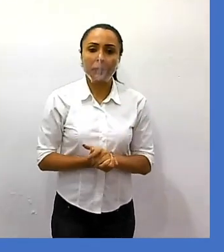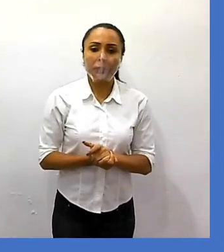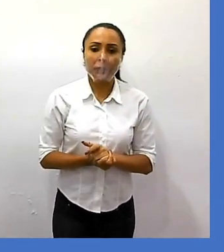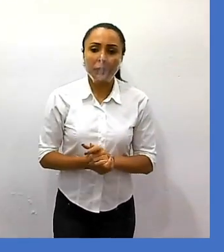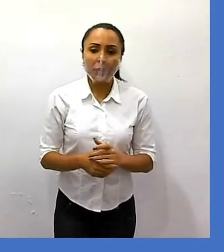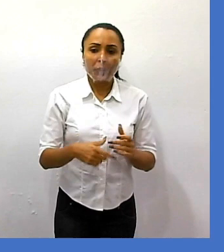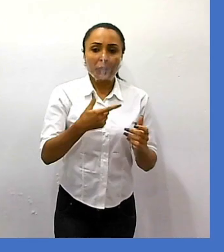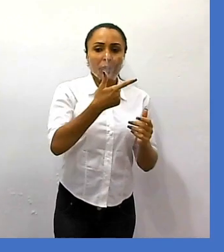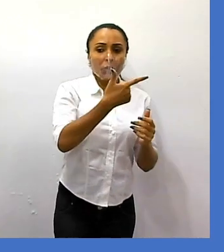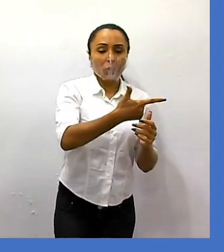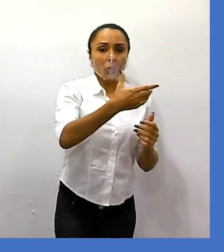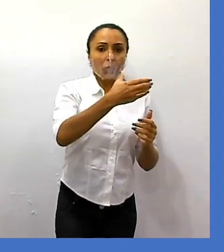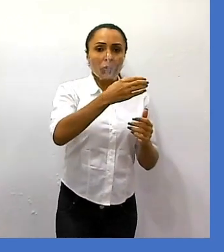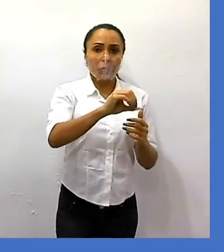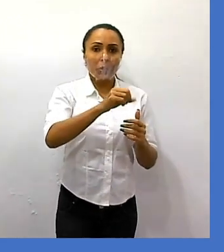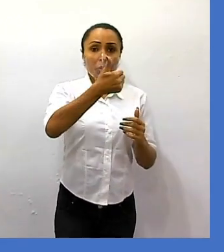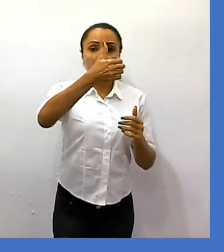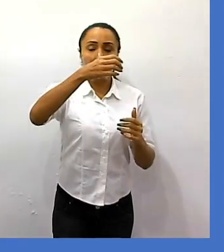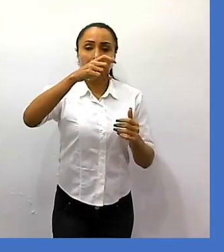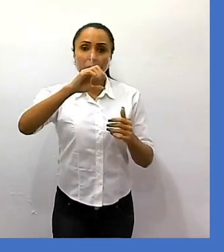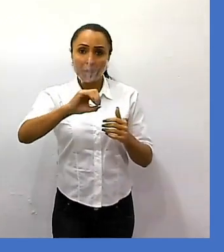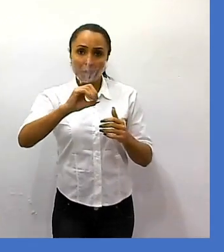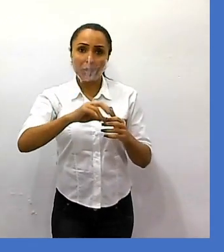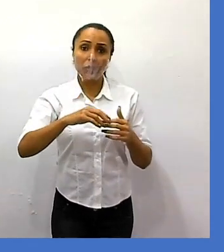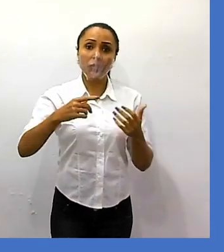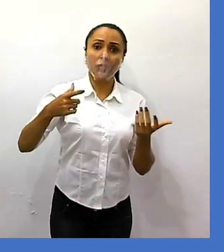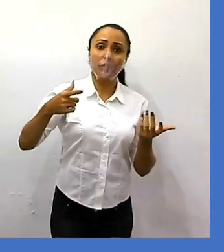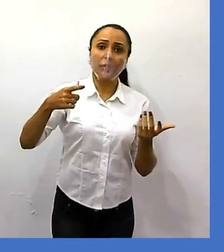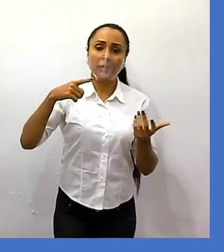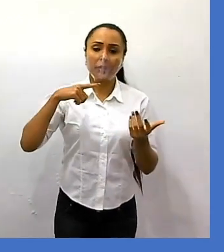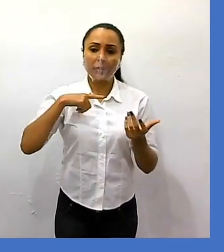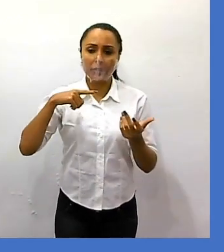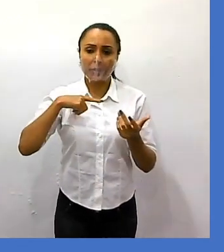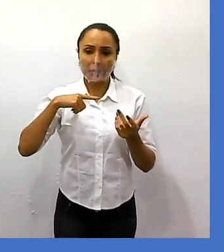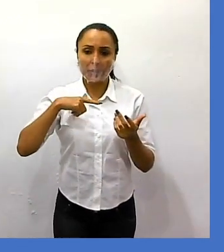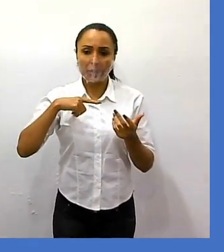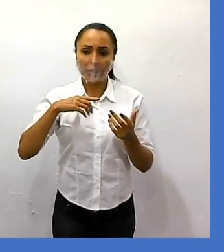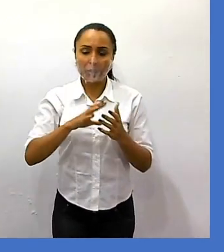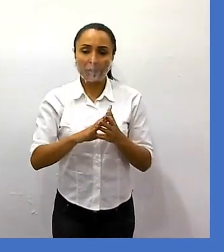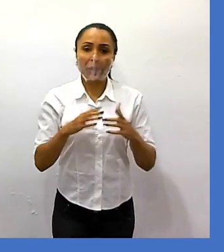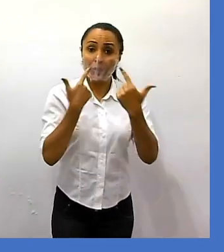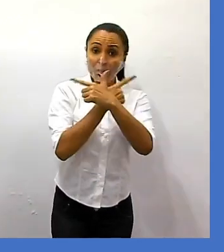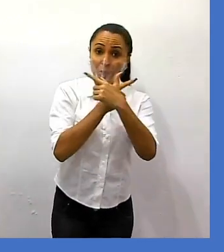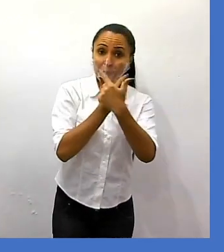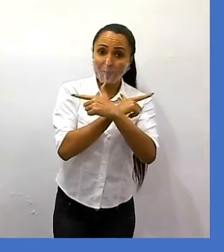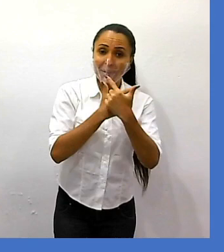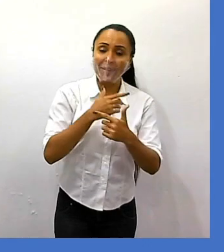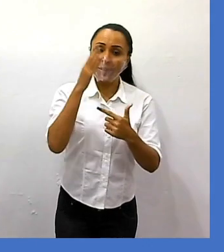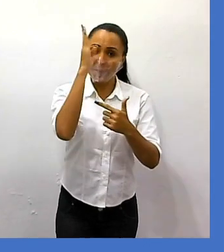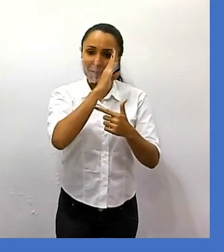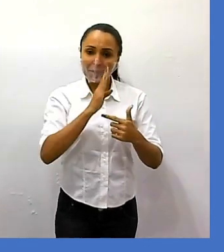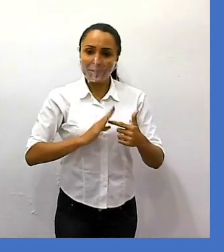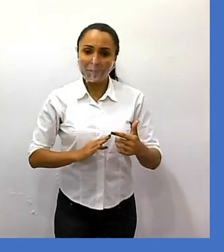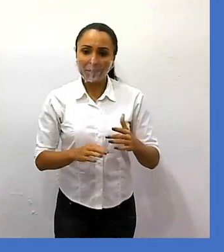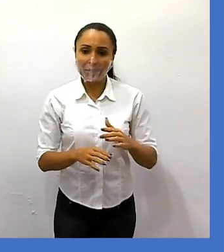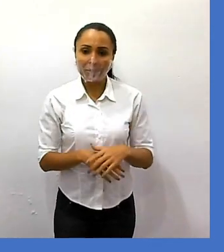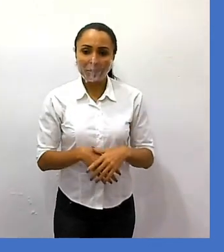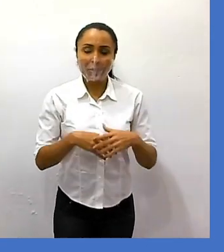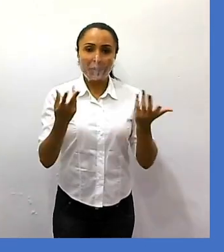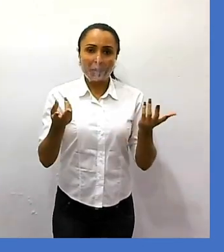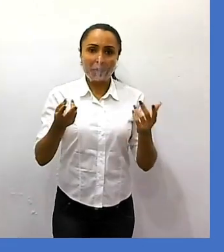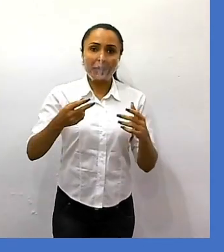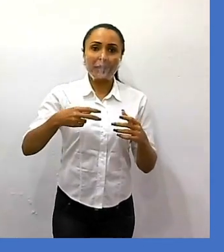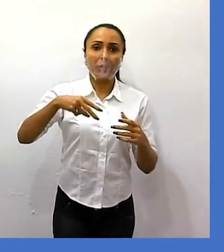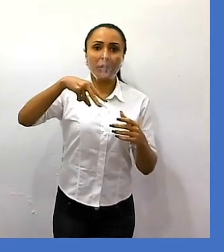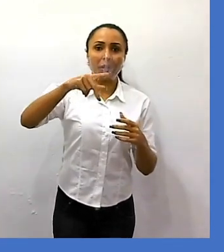Em 2010, a gente tem a ascensão das comédias brasileiras, com o filme De Pernas para o Ar, do